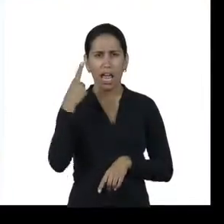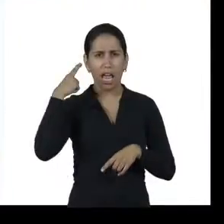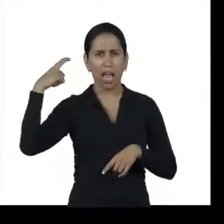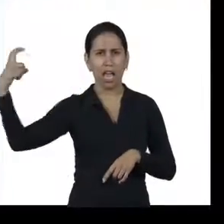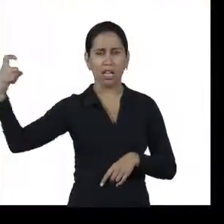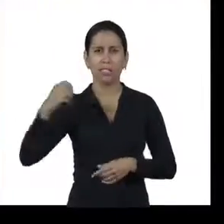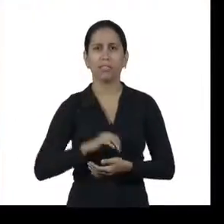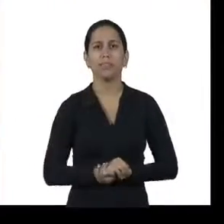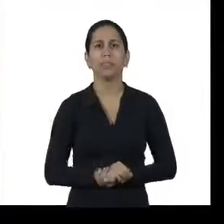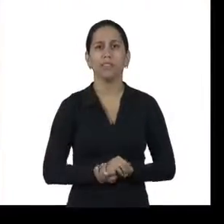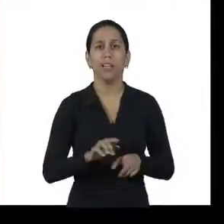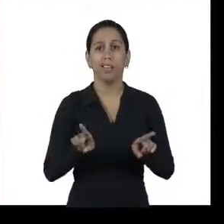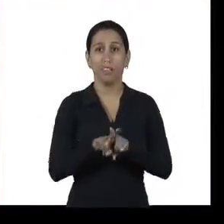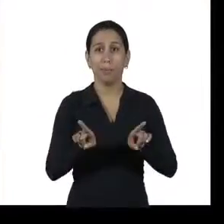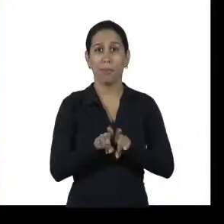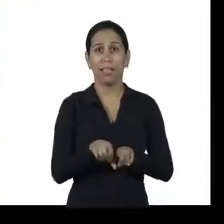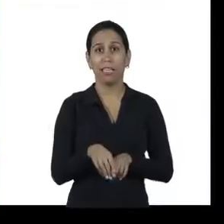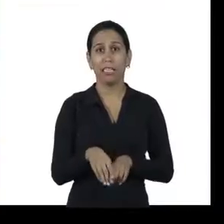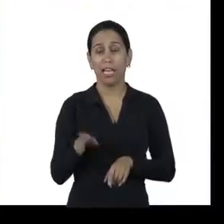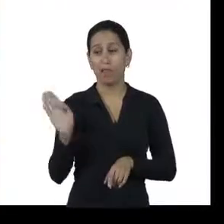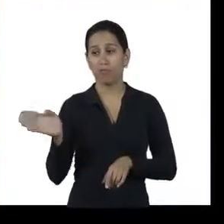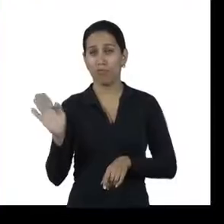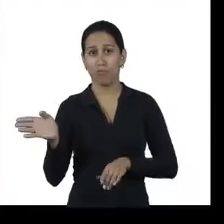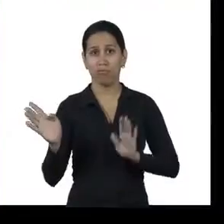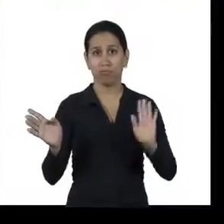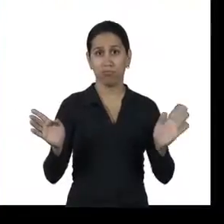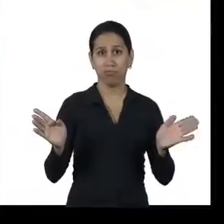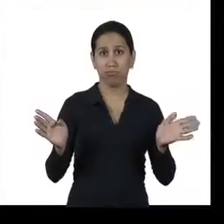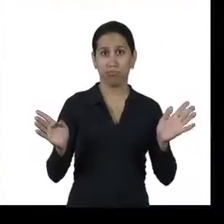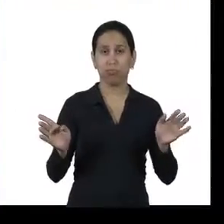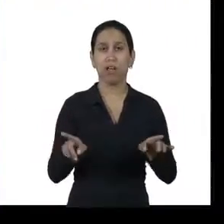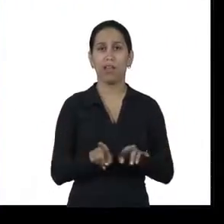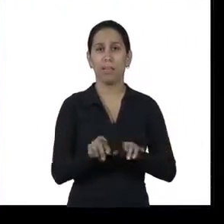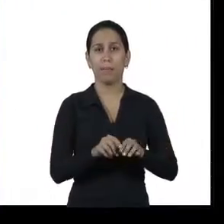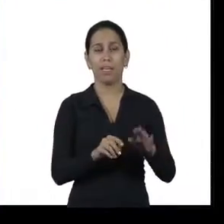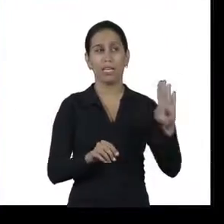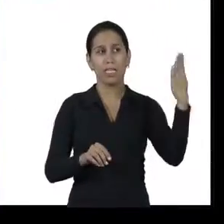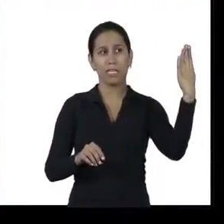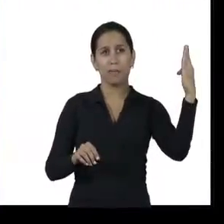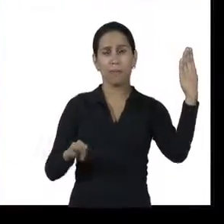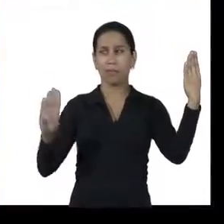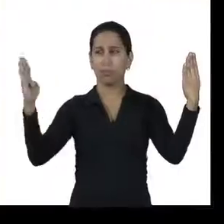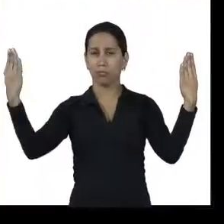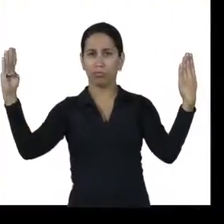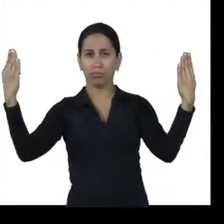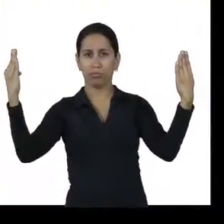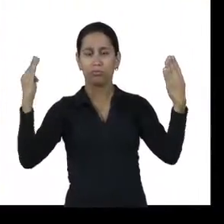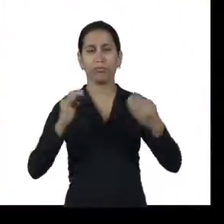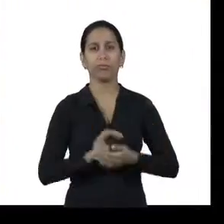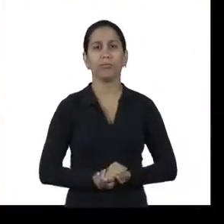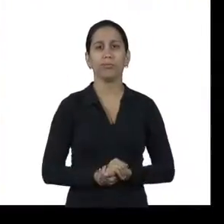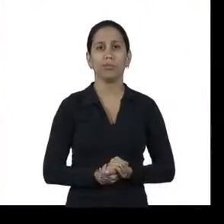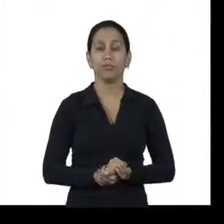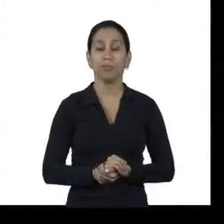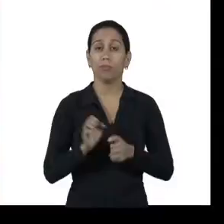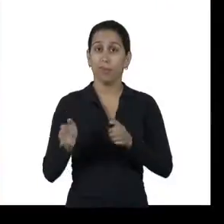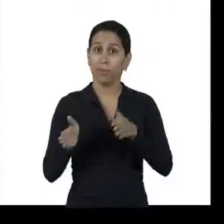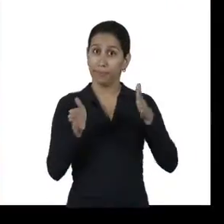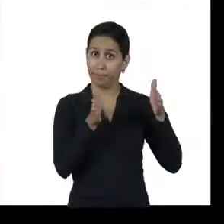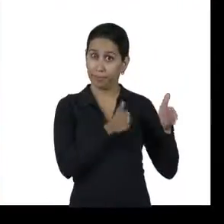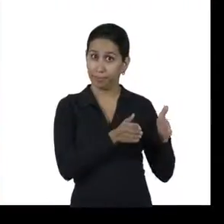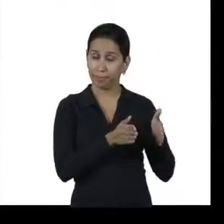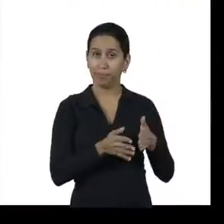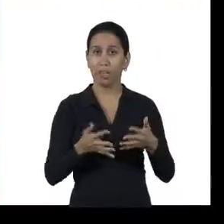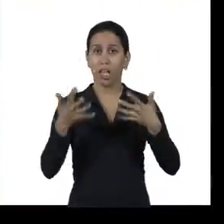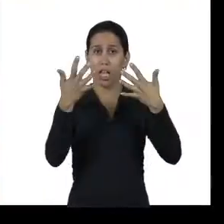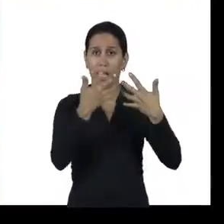sinal de indicação de mudança do sentido de deslocamento e espelhos retrovisores. Já os caminhões também